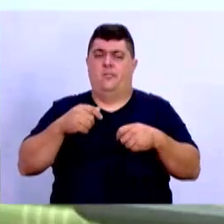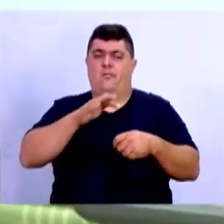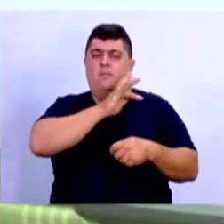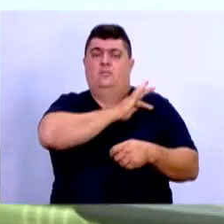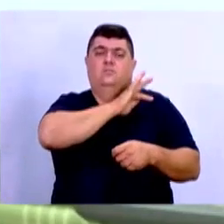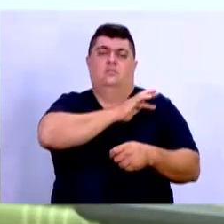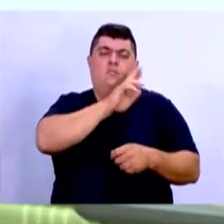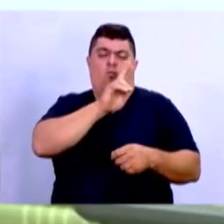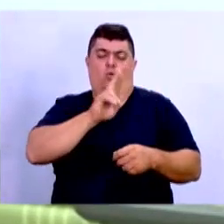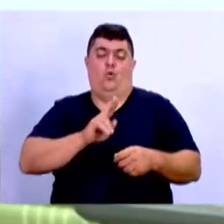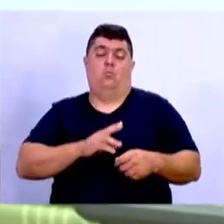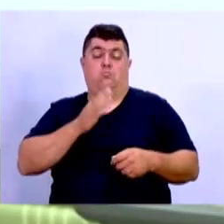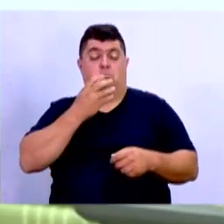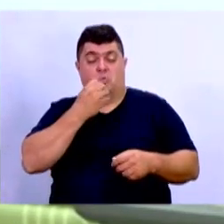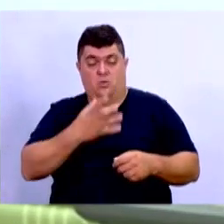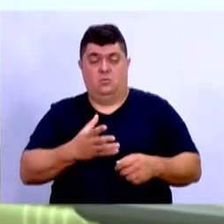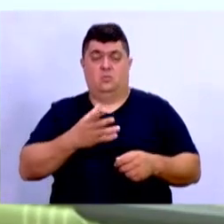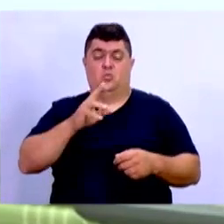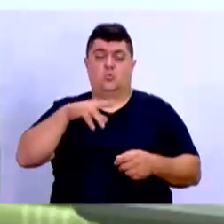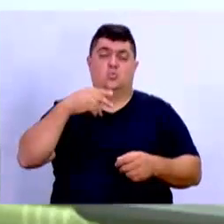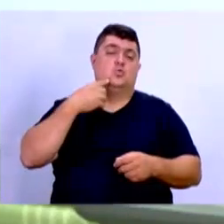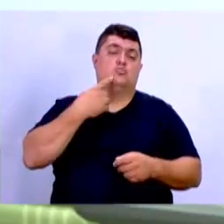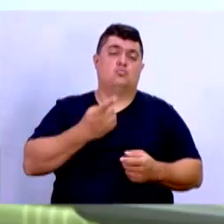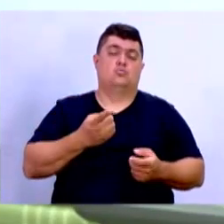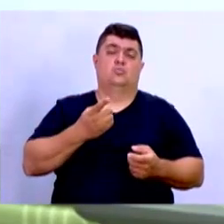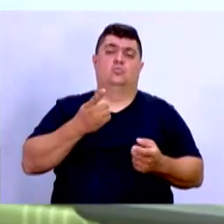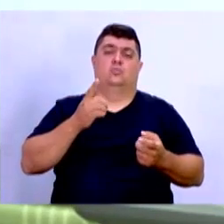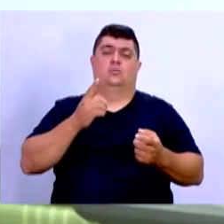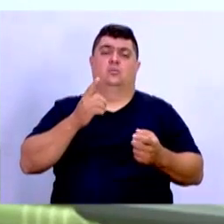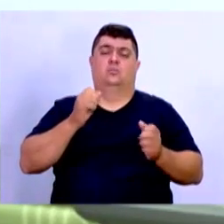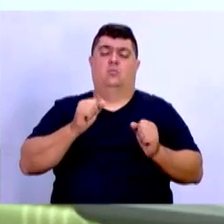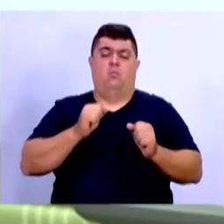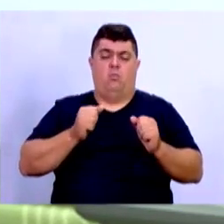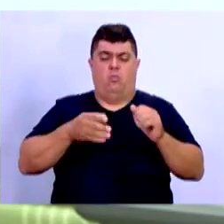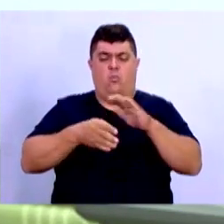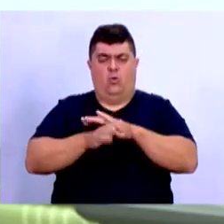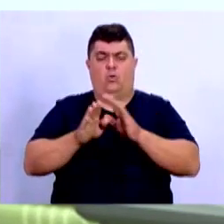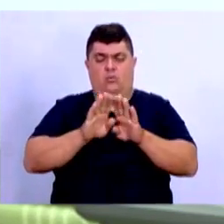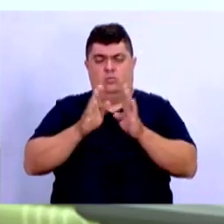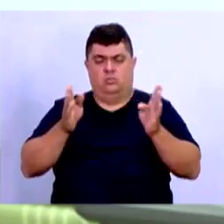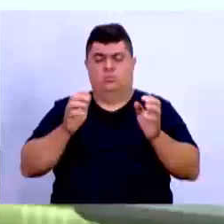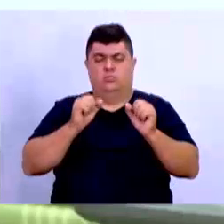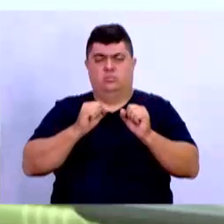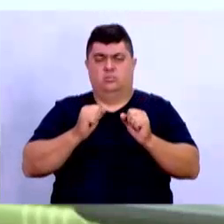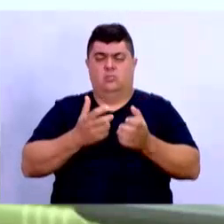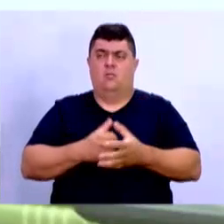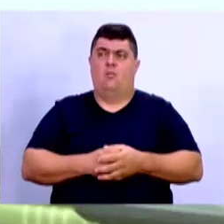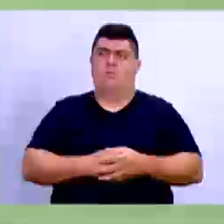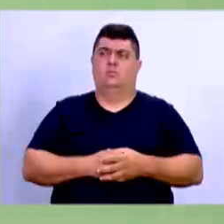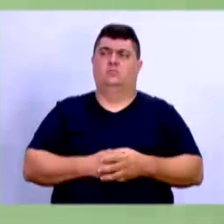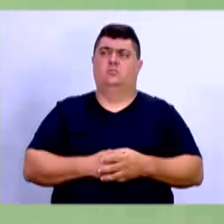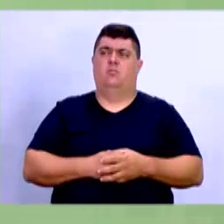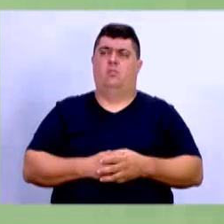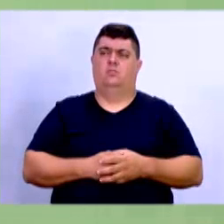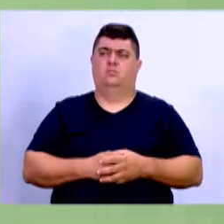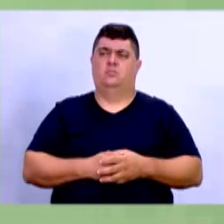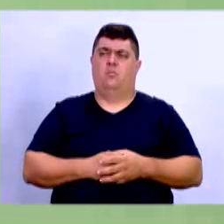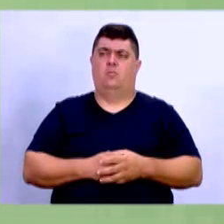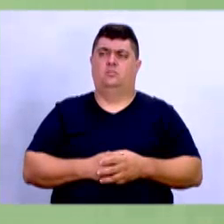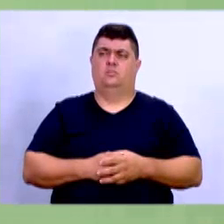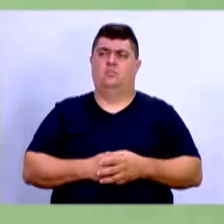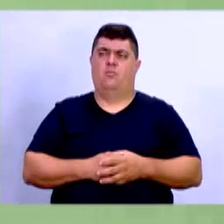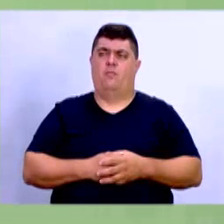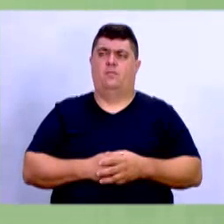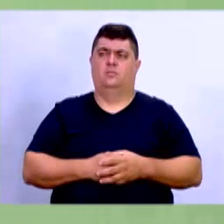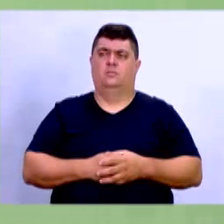tem um nome limpo, tem um nome legal, né? A empresa está bem inserida, vamos colocar ela no mercado. E